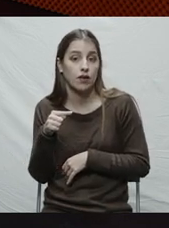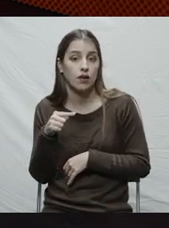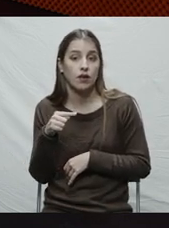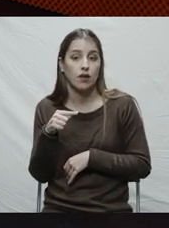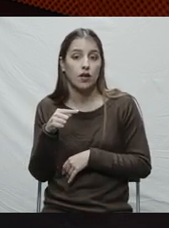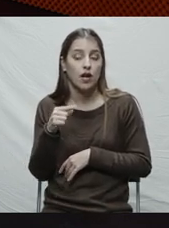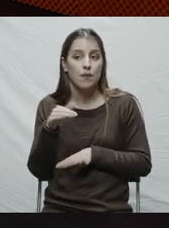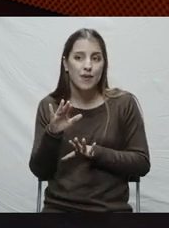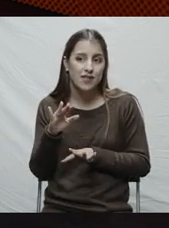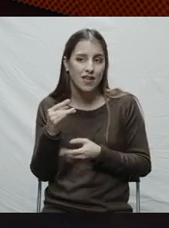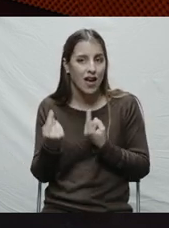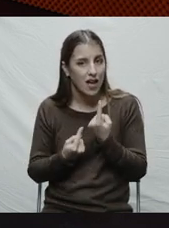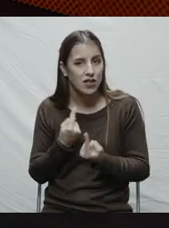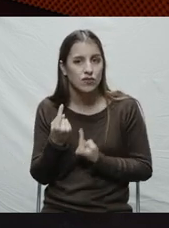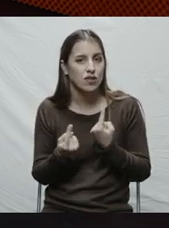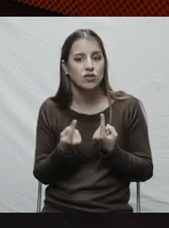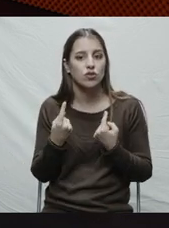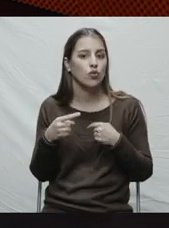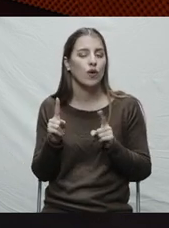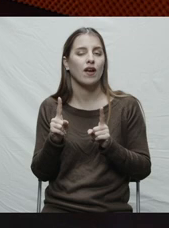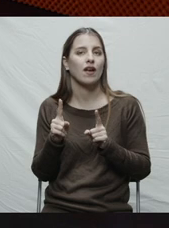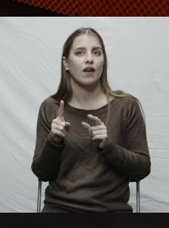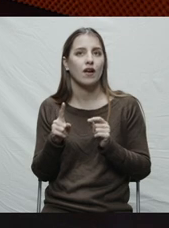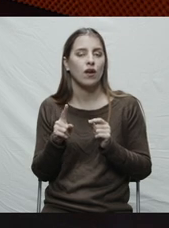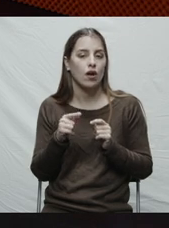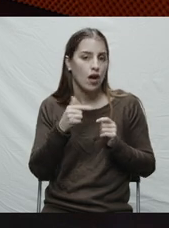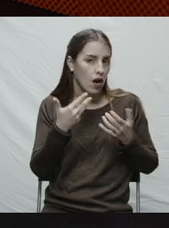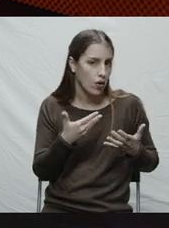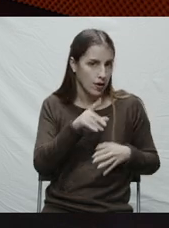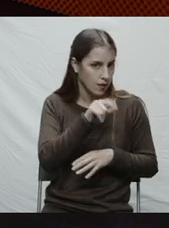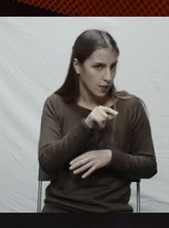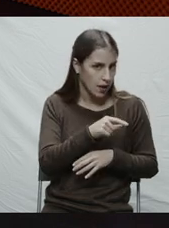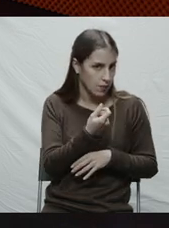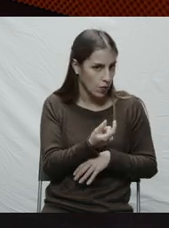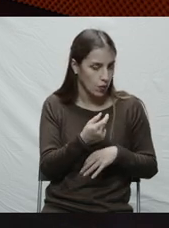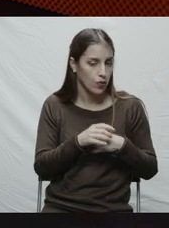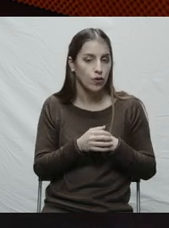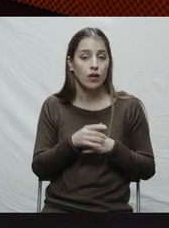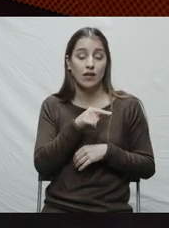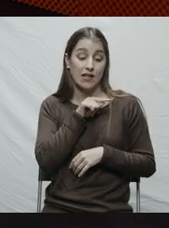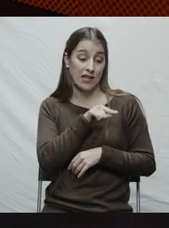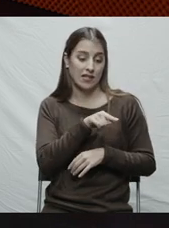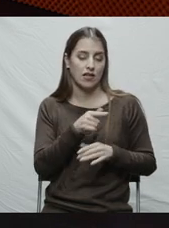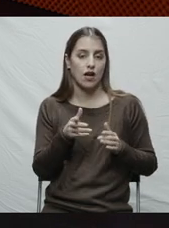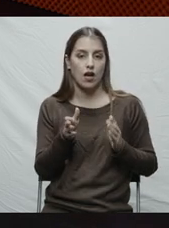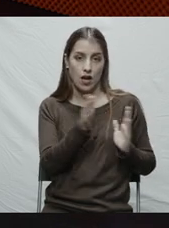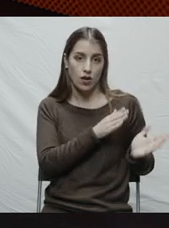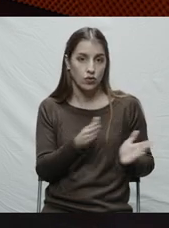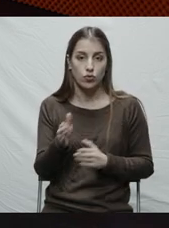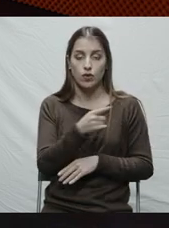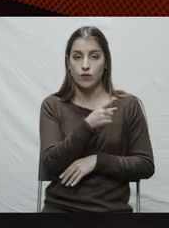Festival da EDD, mas são coisas pontuais, não É são muito coisas pouco, que não é muito permitam. pouco ainda. Sim, e vocês nessa altura no Porto falam de uma